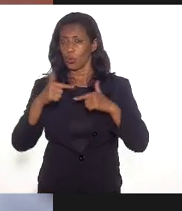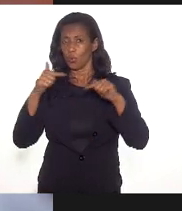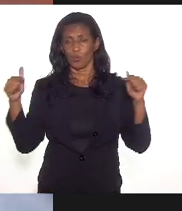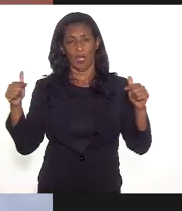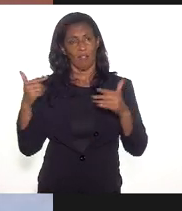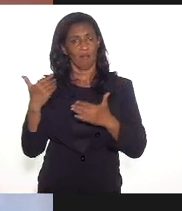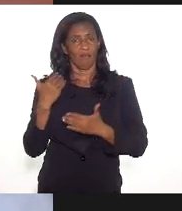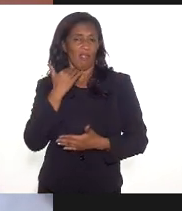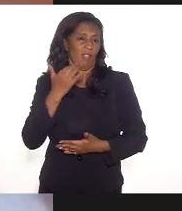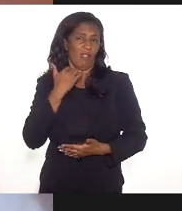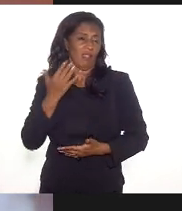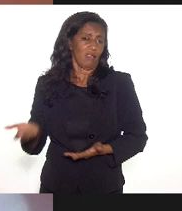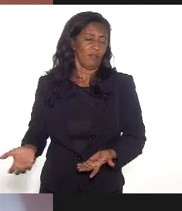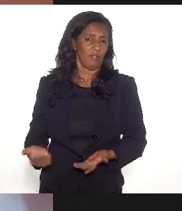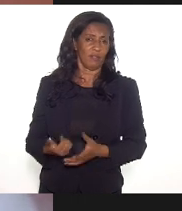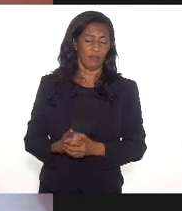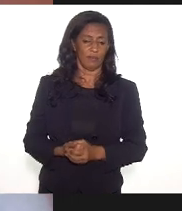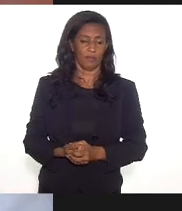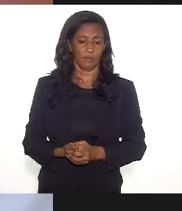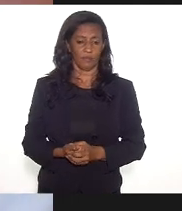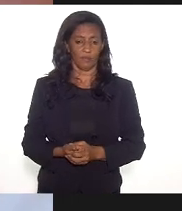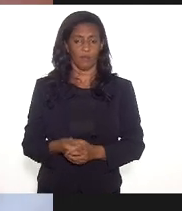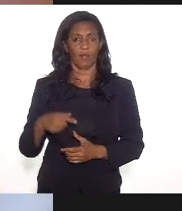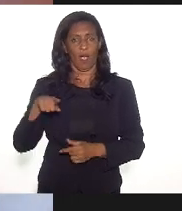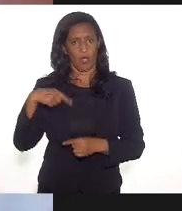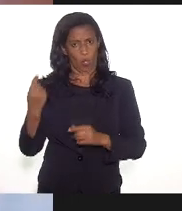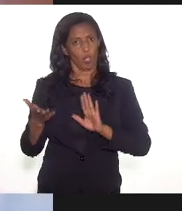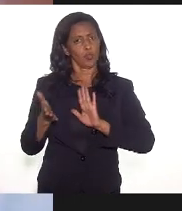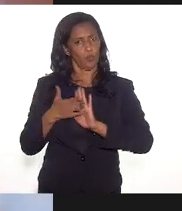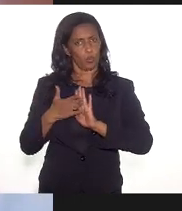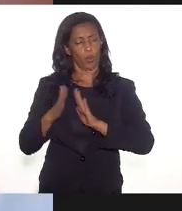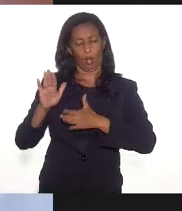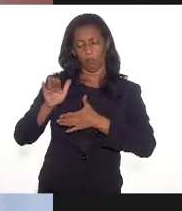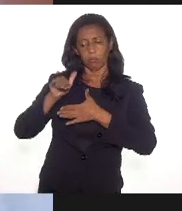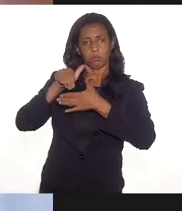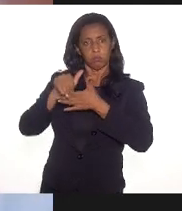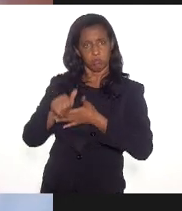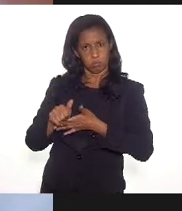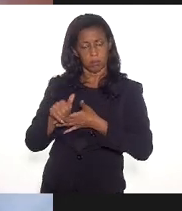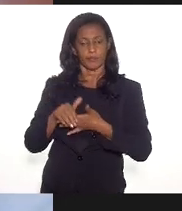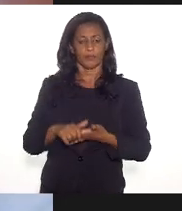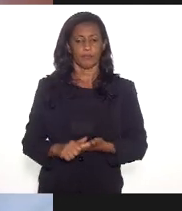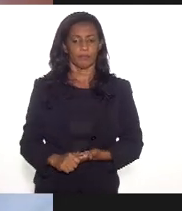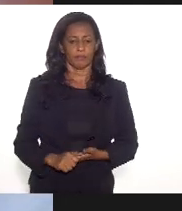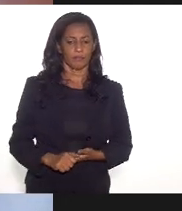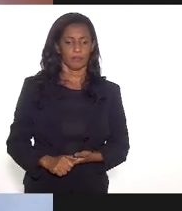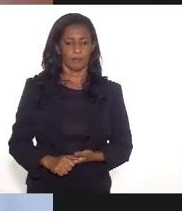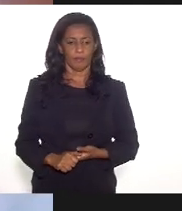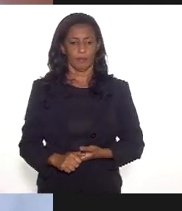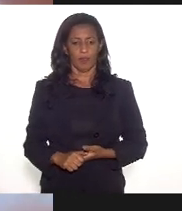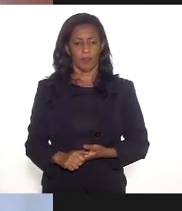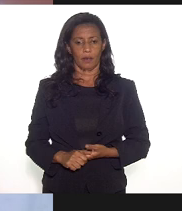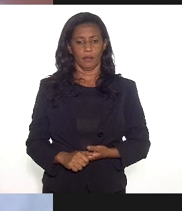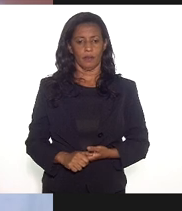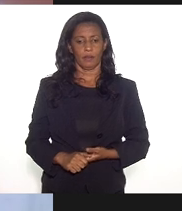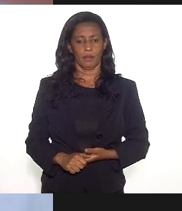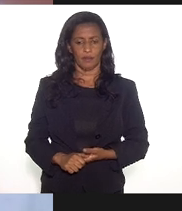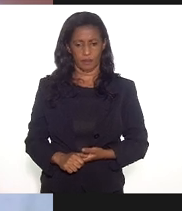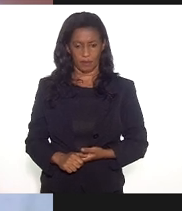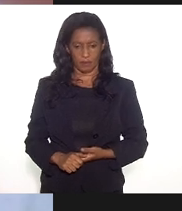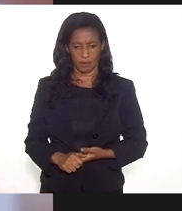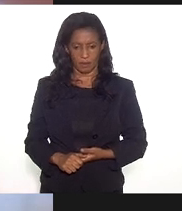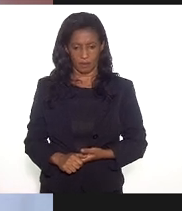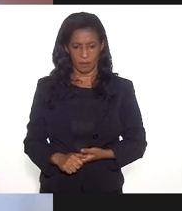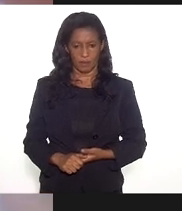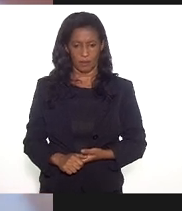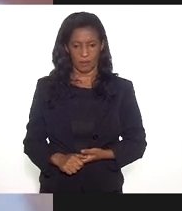ver. Aí nós aprovamos, foi aprovada esta lei complementar, que diz assim: para fins previstos na linha